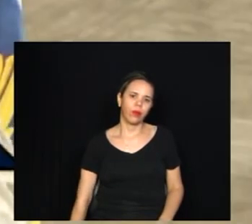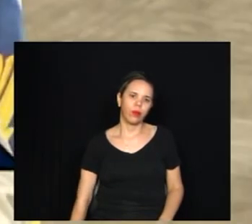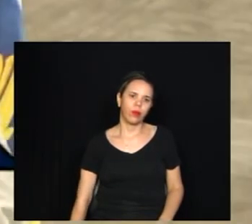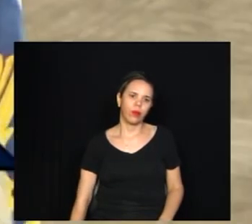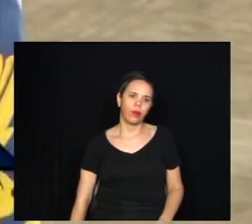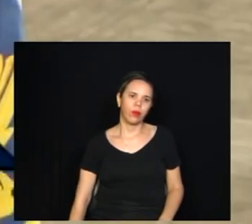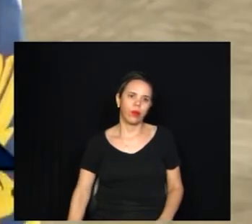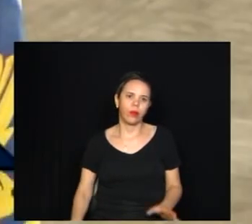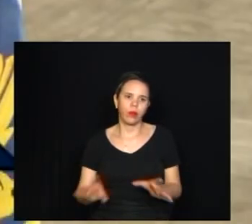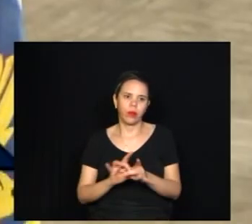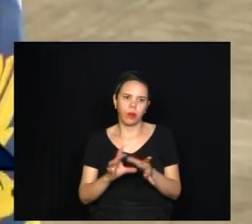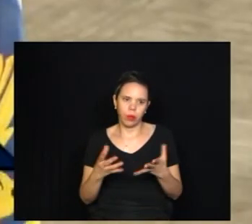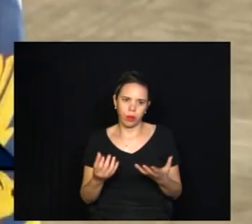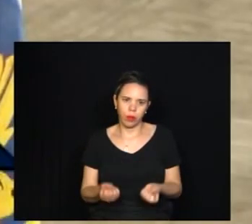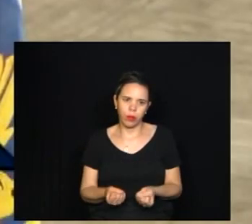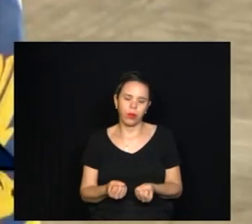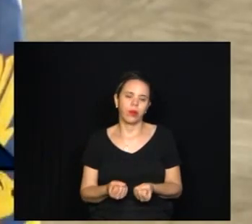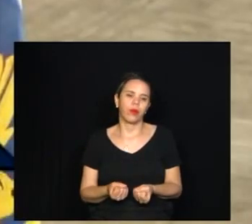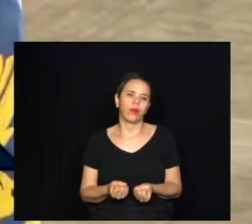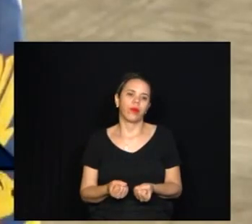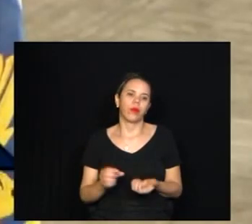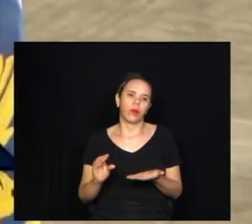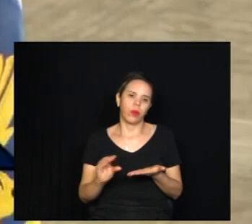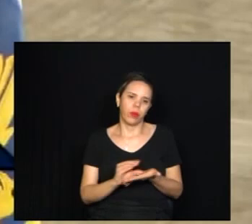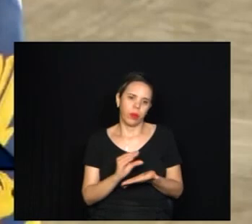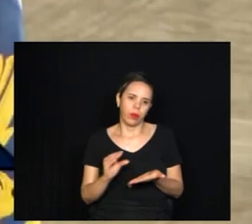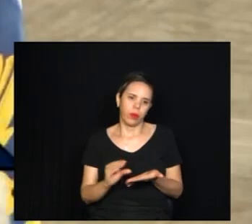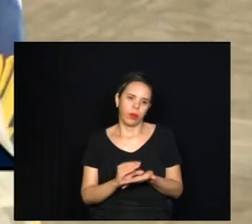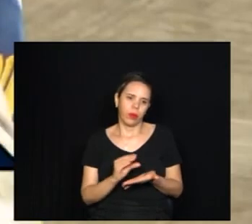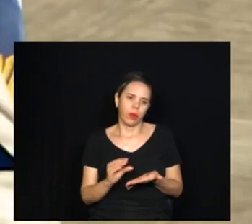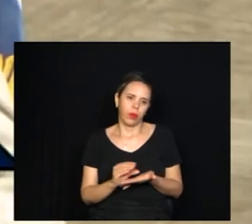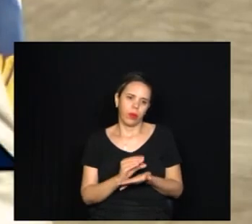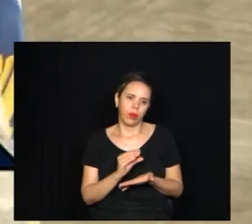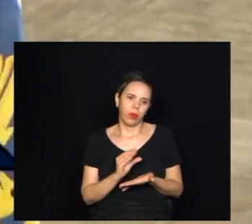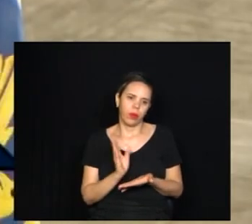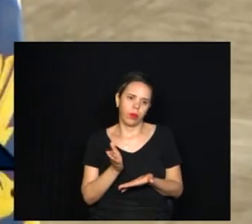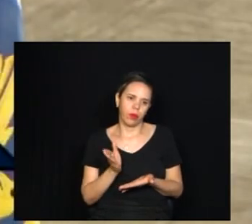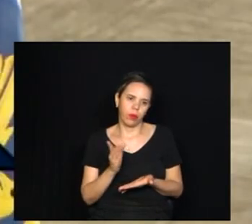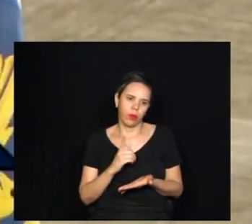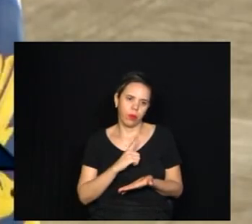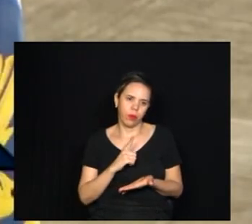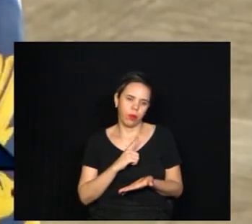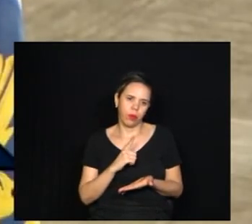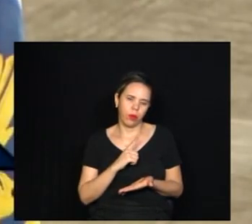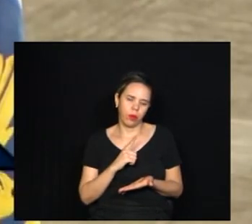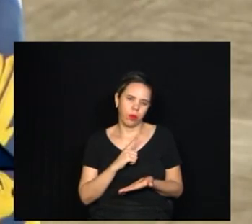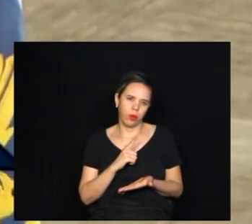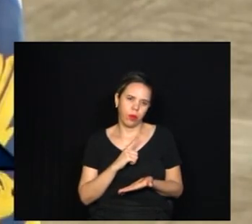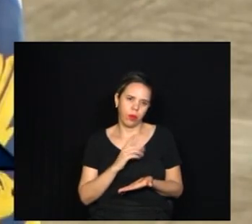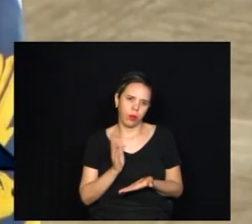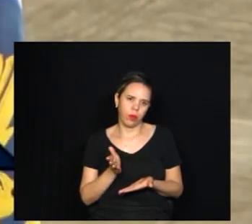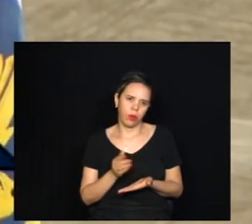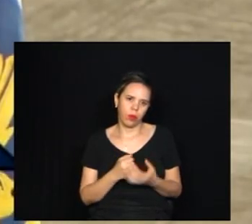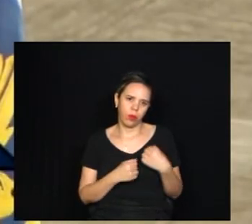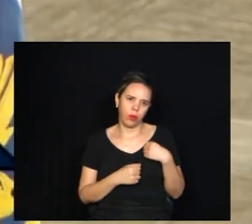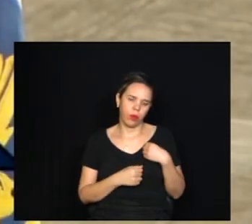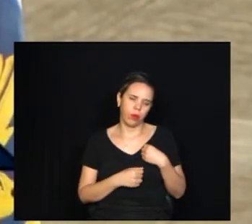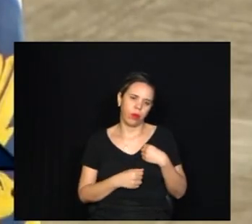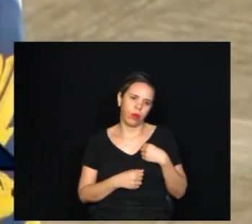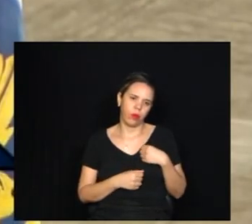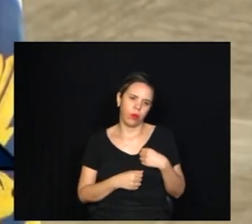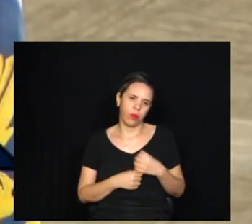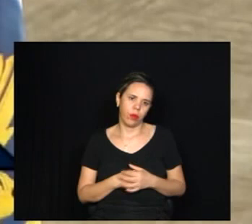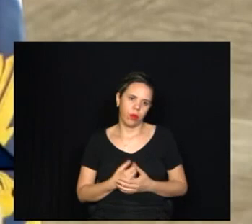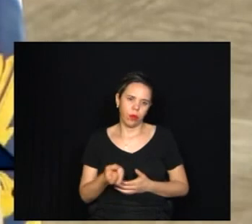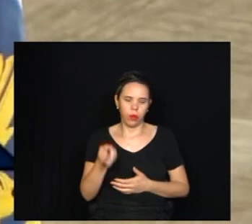Que ele permite que um aporte financeiro que já está nesse fundo de